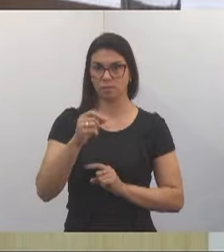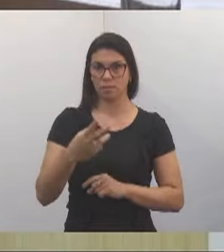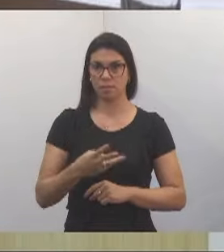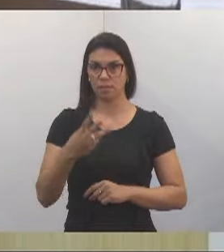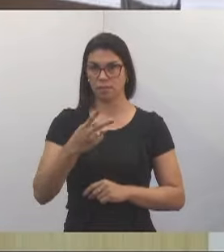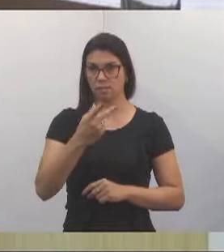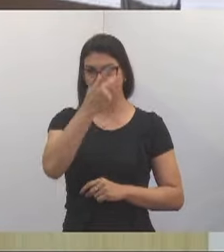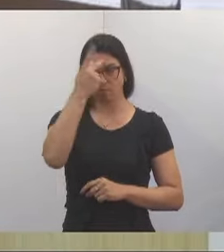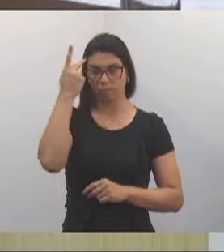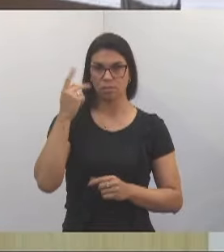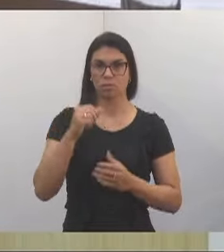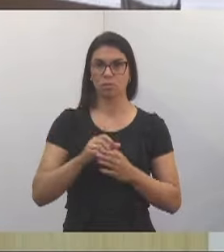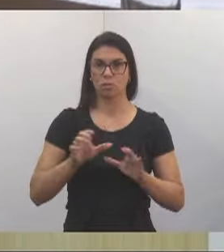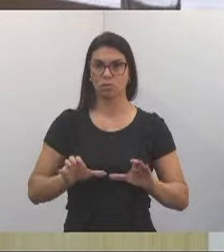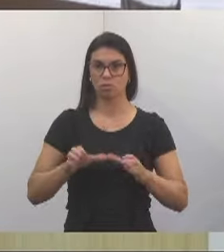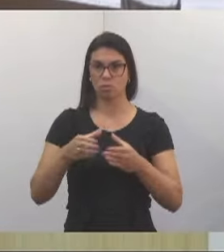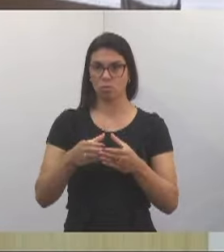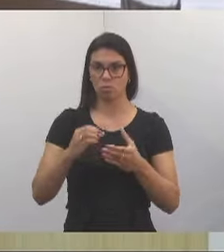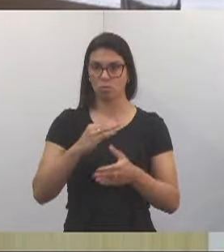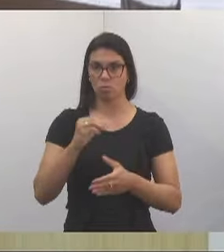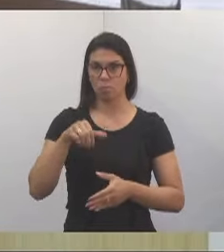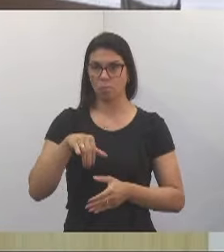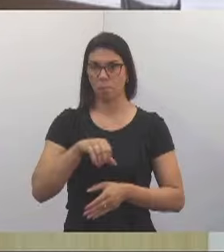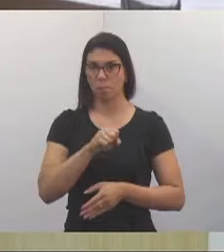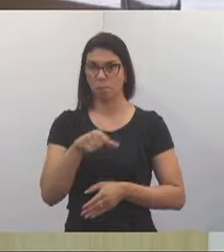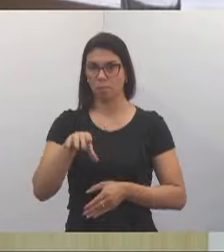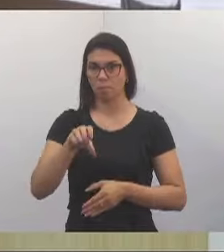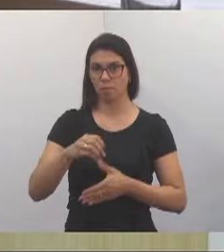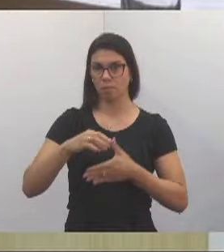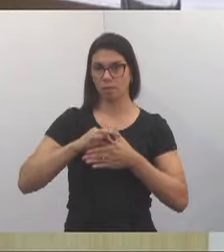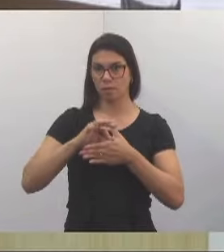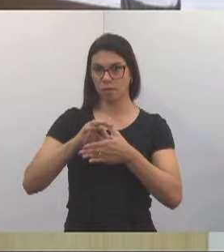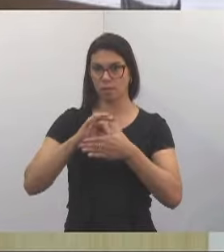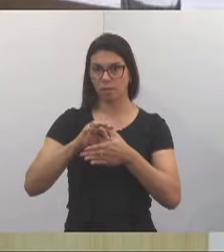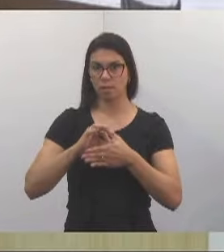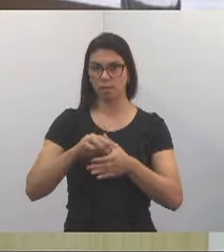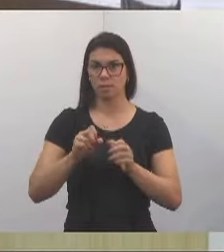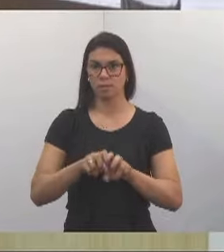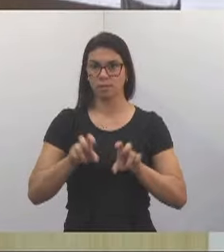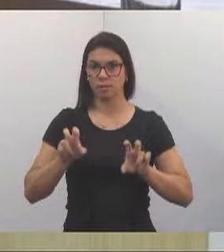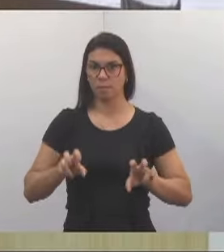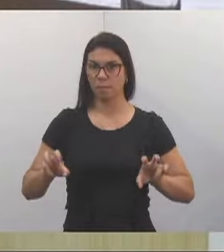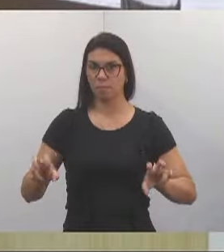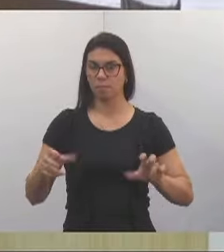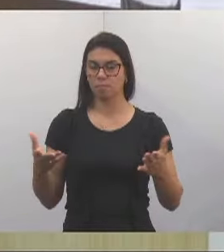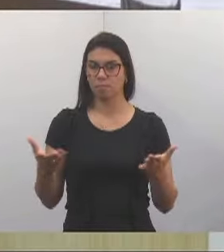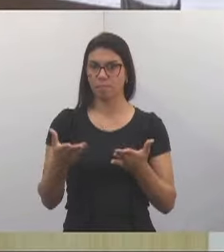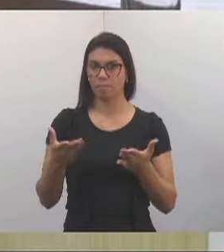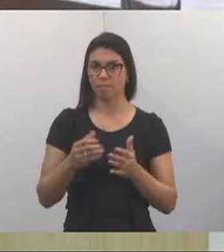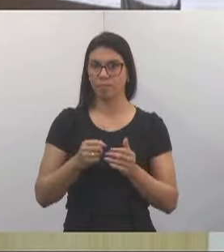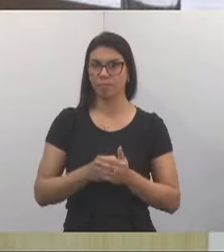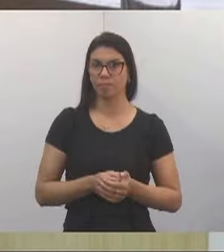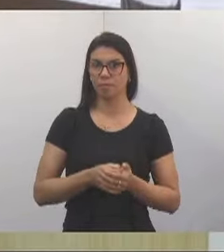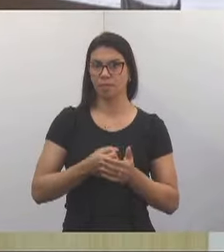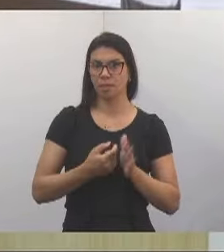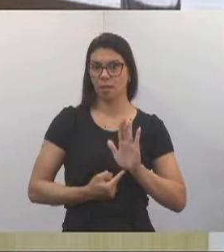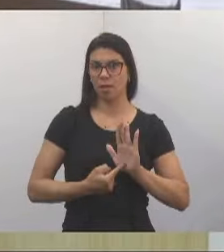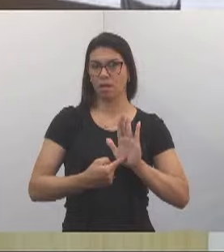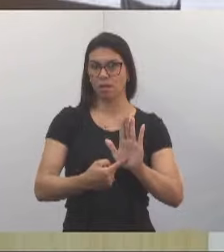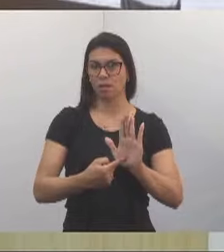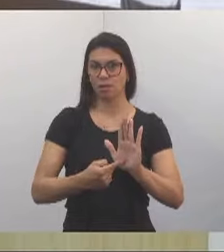integrantes da comissão. Dessa forma, solicito que os líderes de bancada indiquem o vereador ou vereadora de